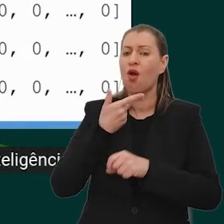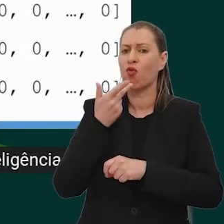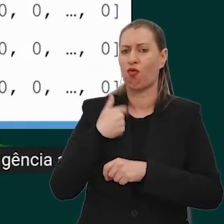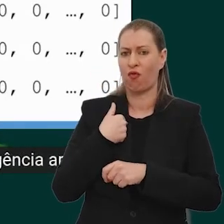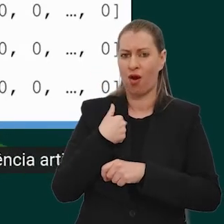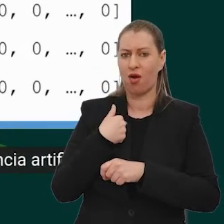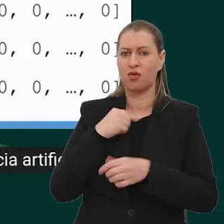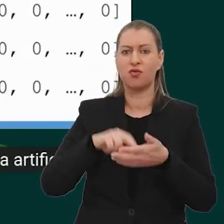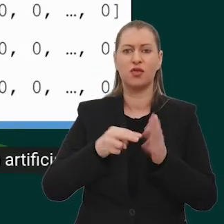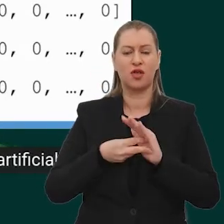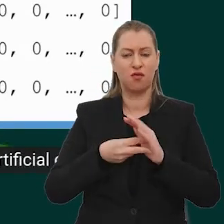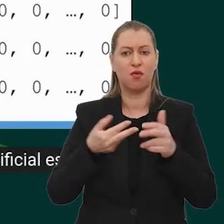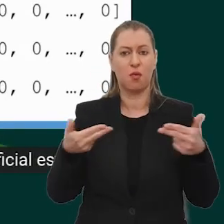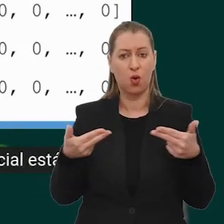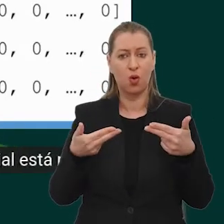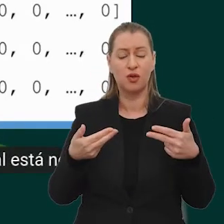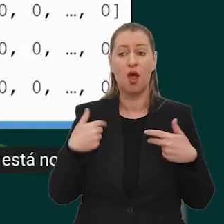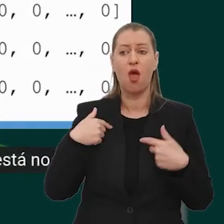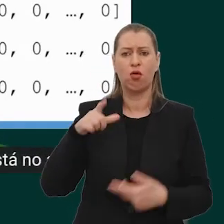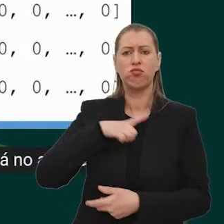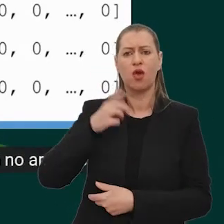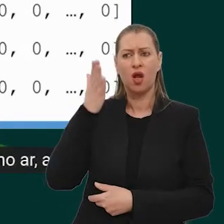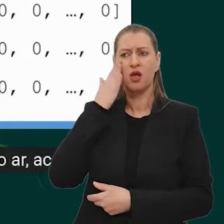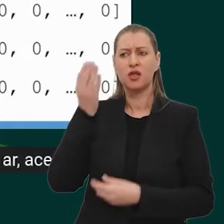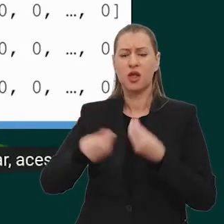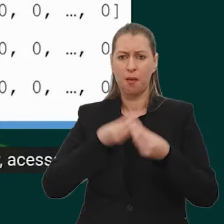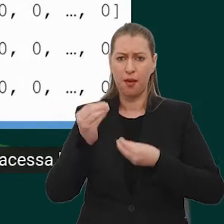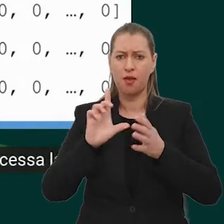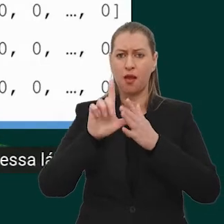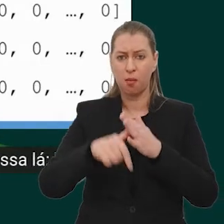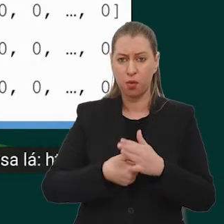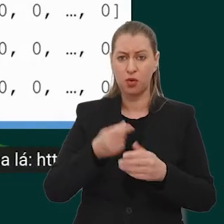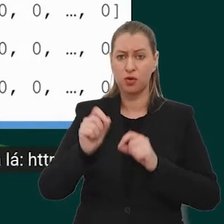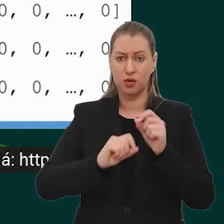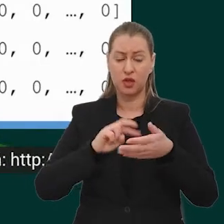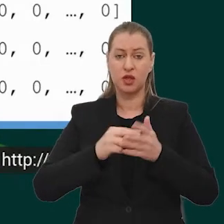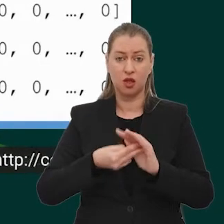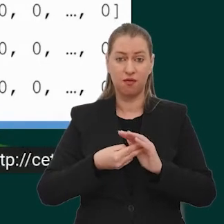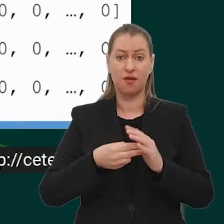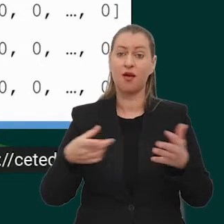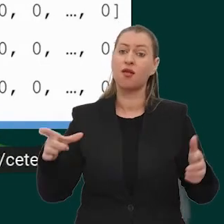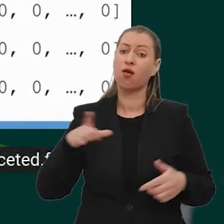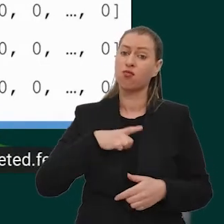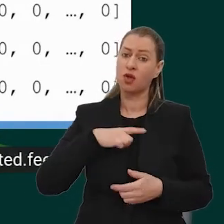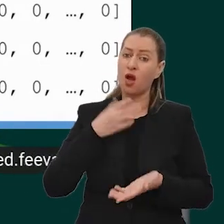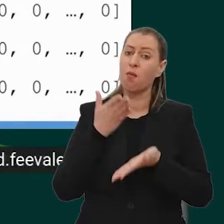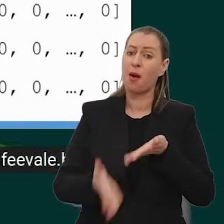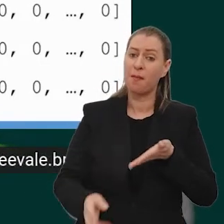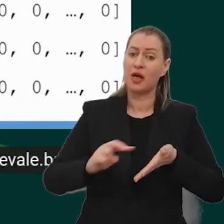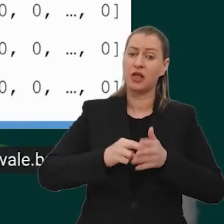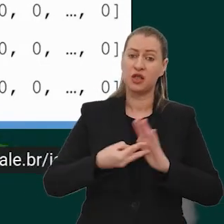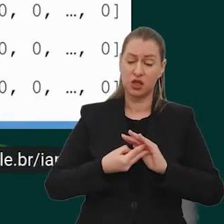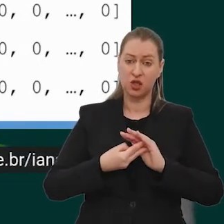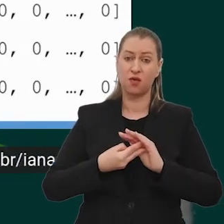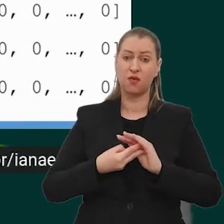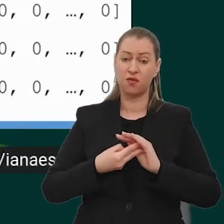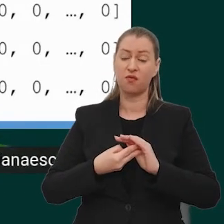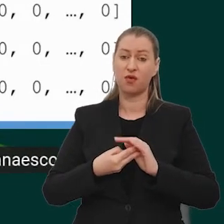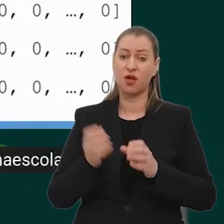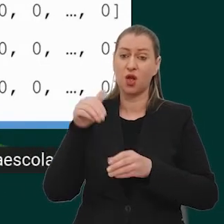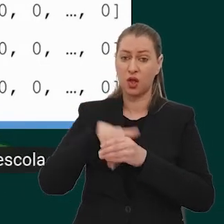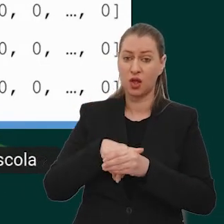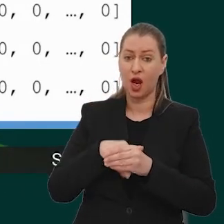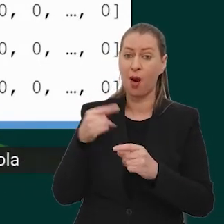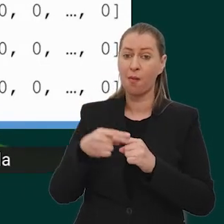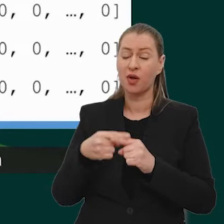falando significa algo, e eu tenho que saber o que significa depois. Então, a gente tem uma perda de significado interno,